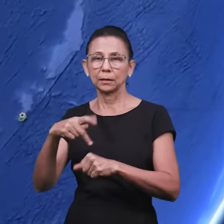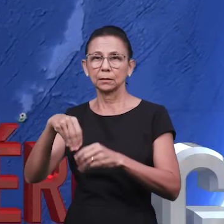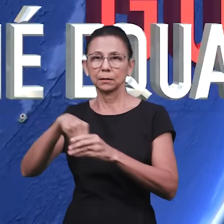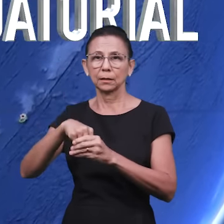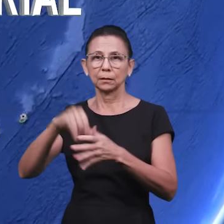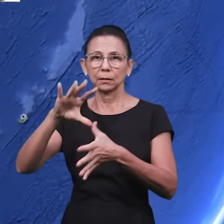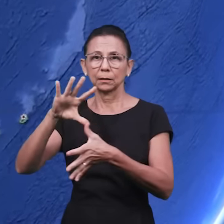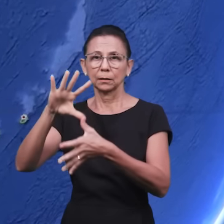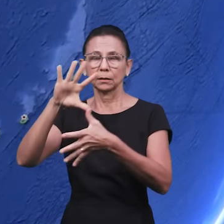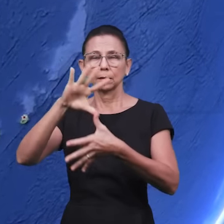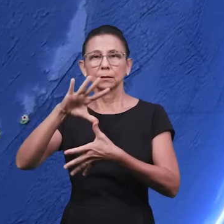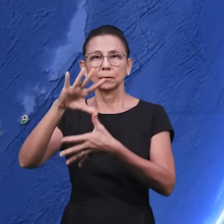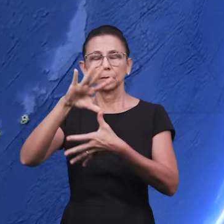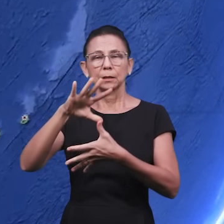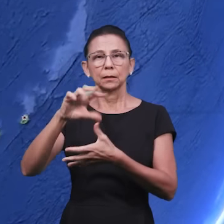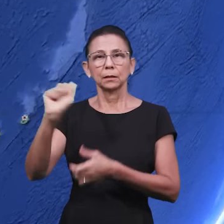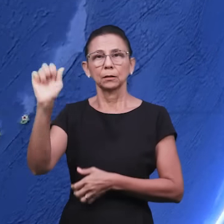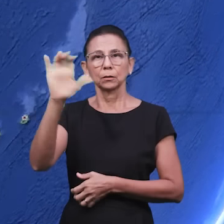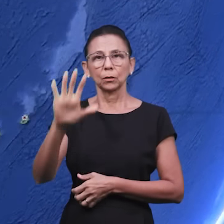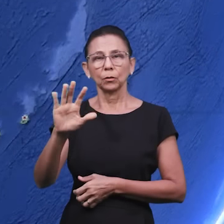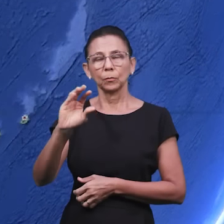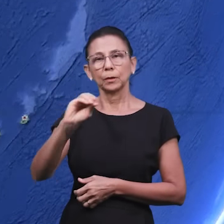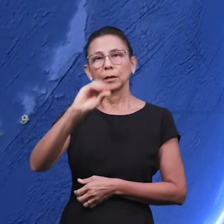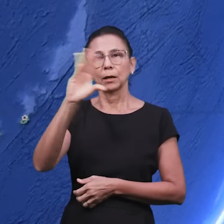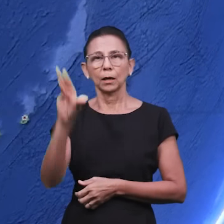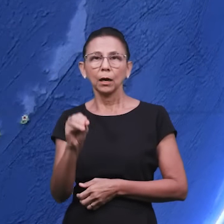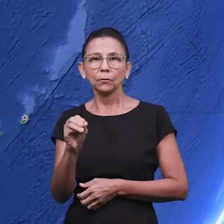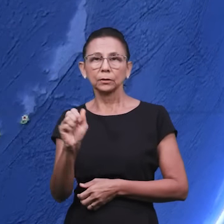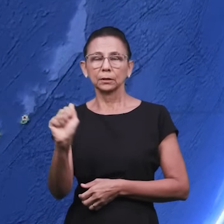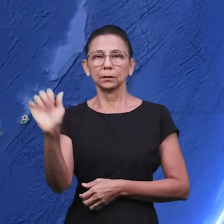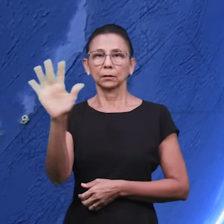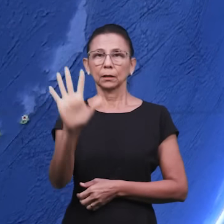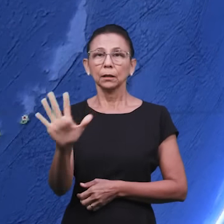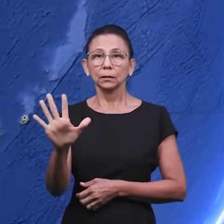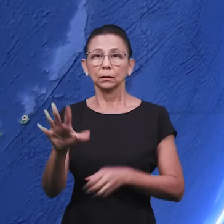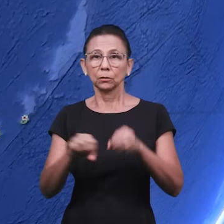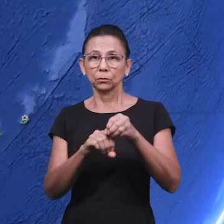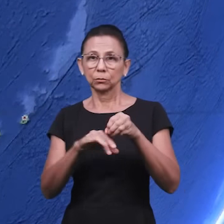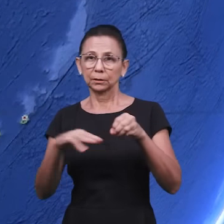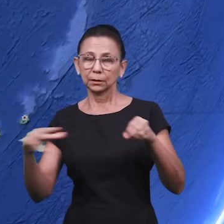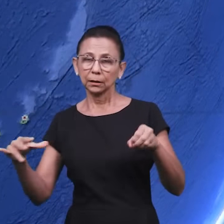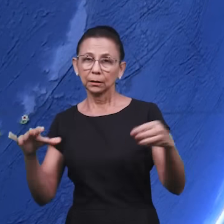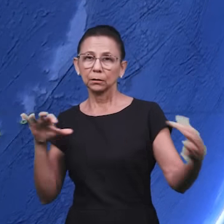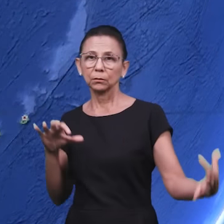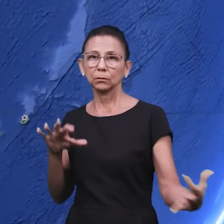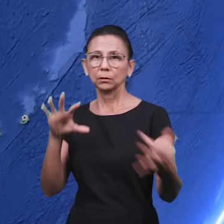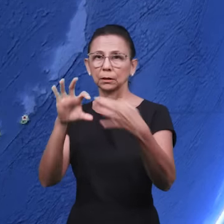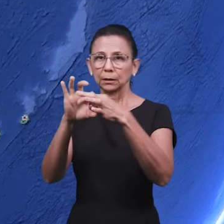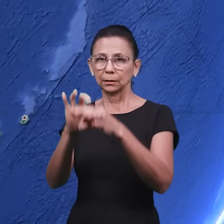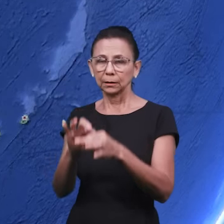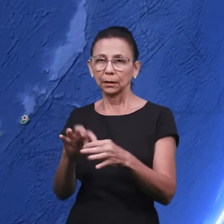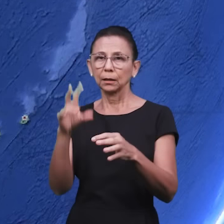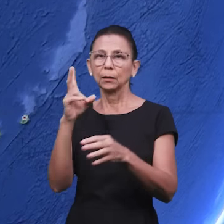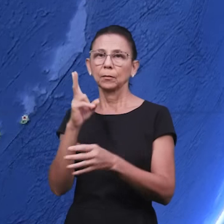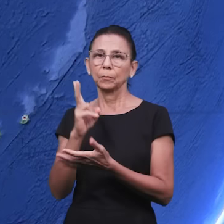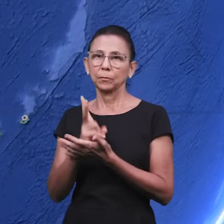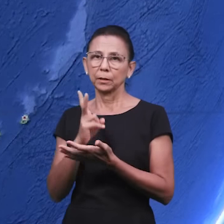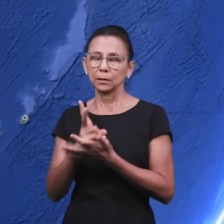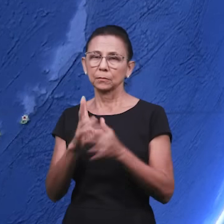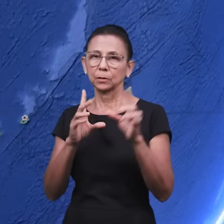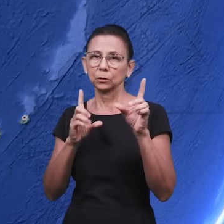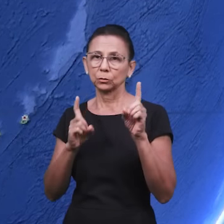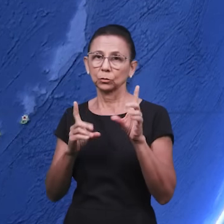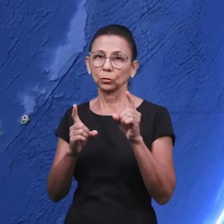3 Américas, Europa, África, Ásia e Oceania, conectadas pela mesma doutrina,